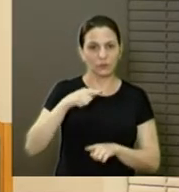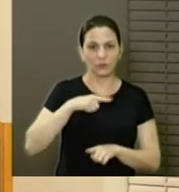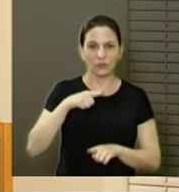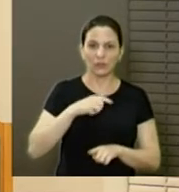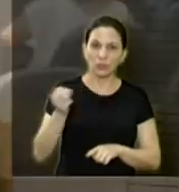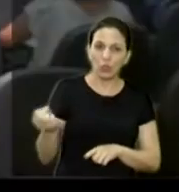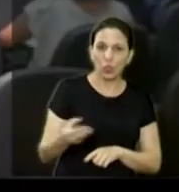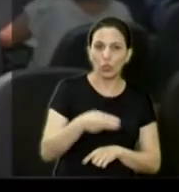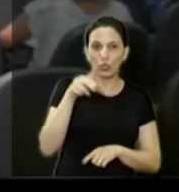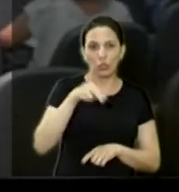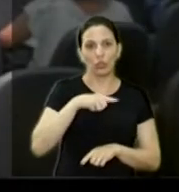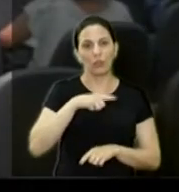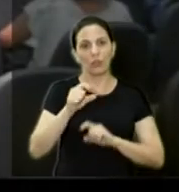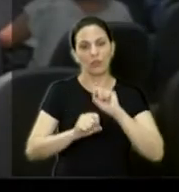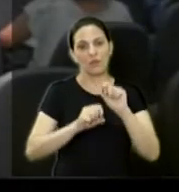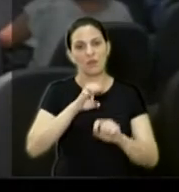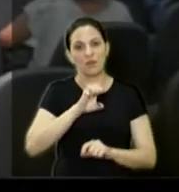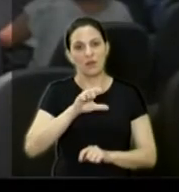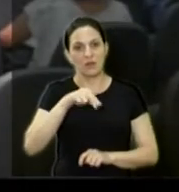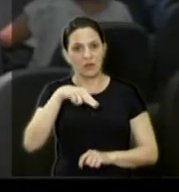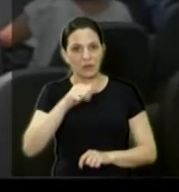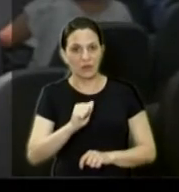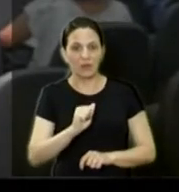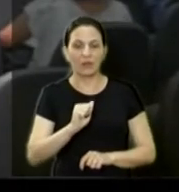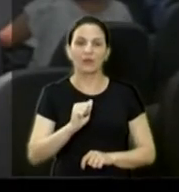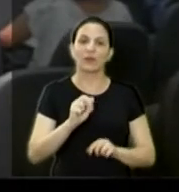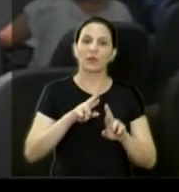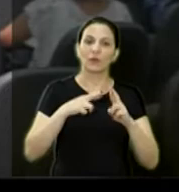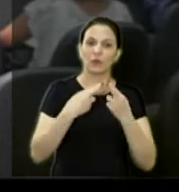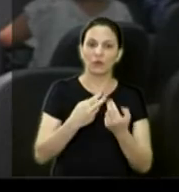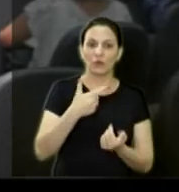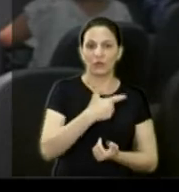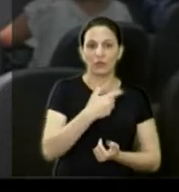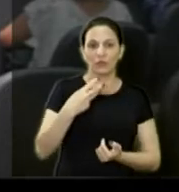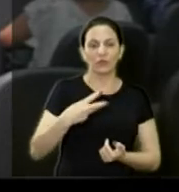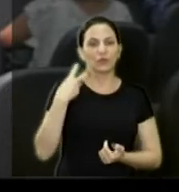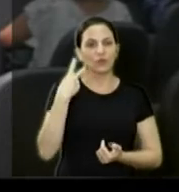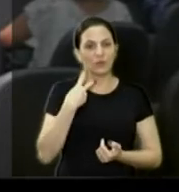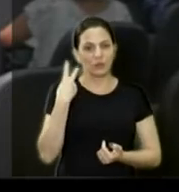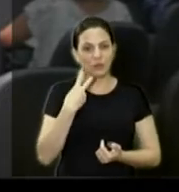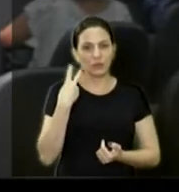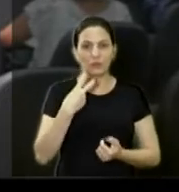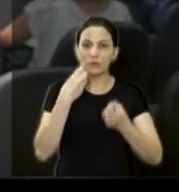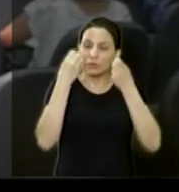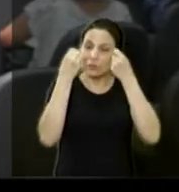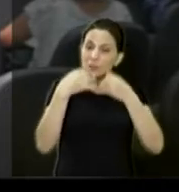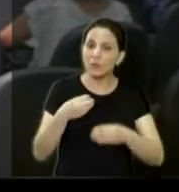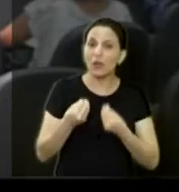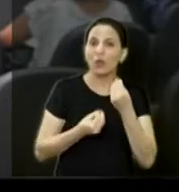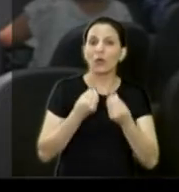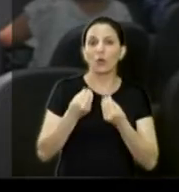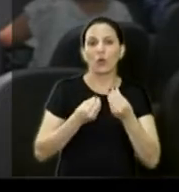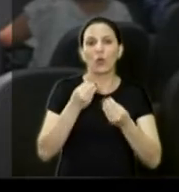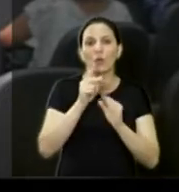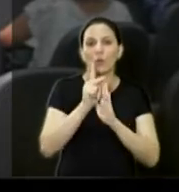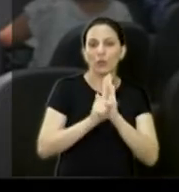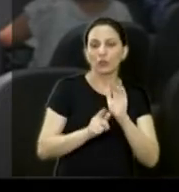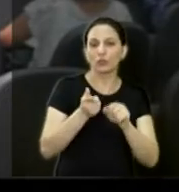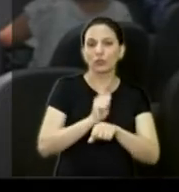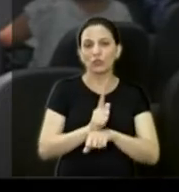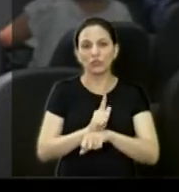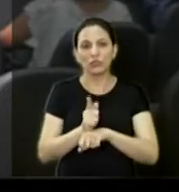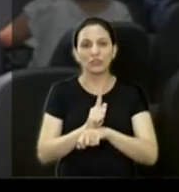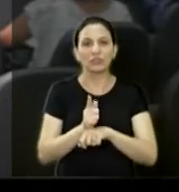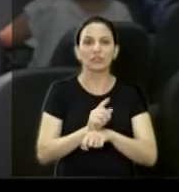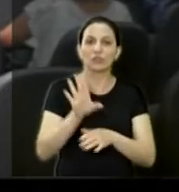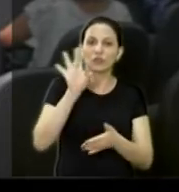para o município, a secretária da Saúde, Eliana Onaim, se reuniu no dia 23 com os vereadores, a fim de esclarecer os atuais planos de gestão e